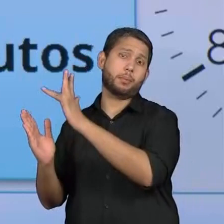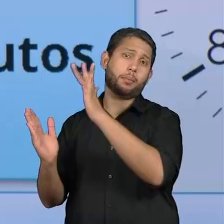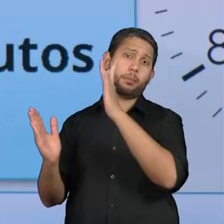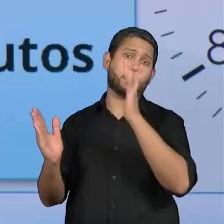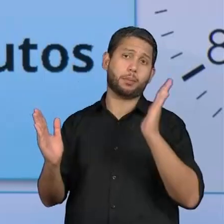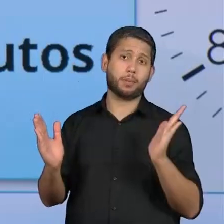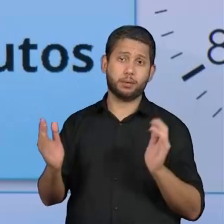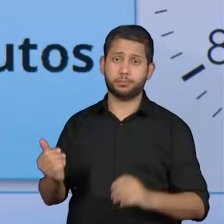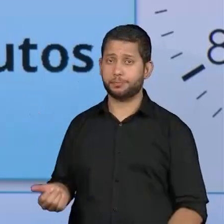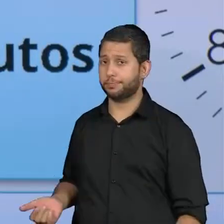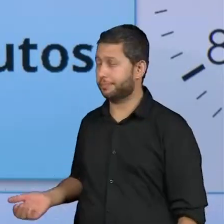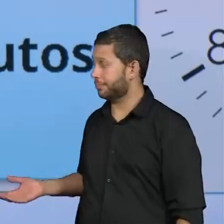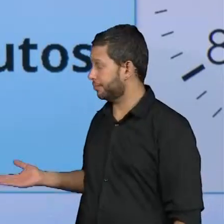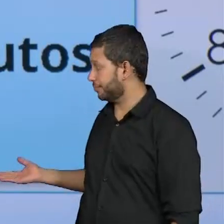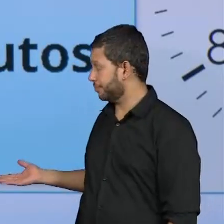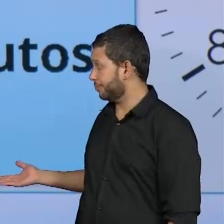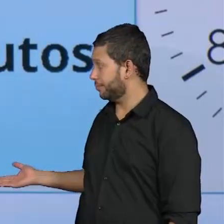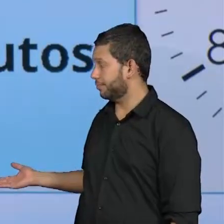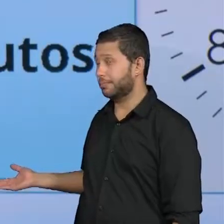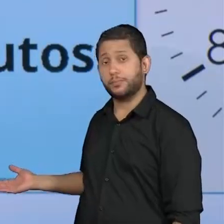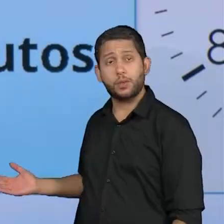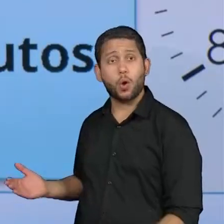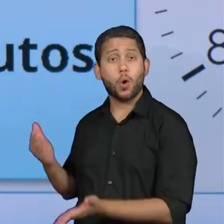relógio, totalizou